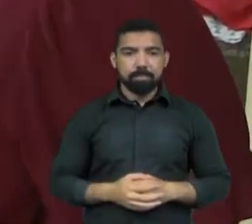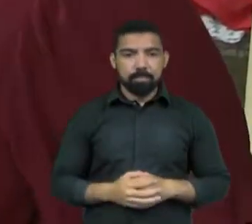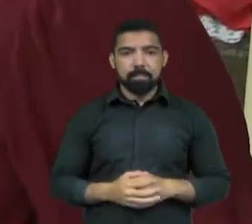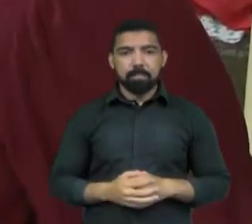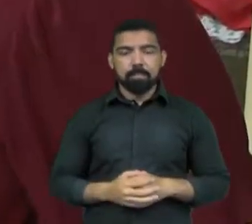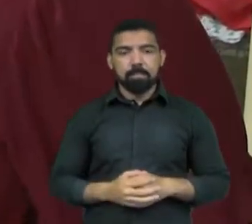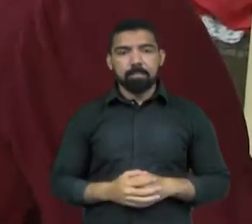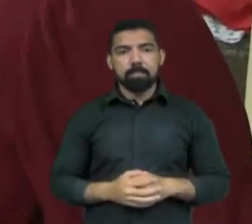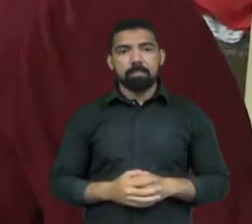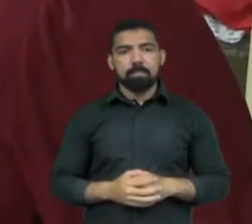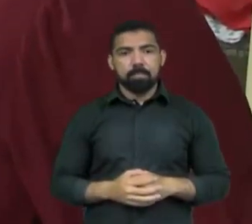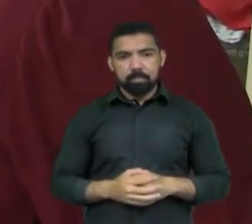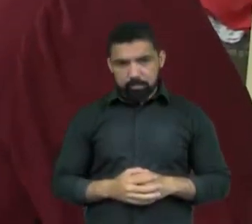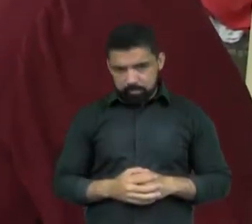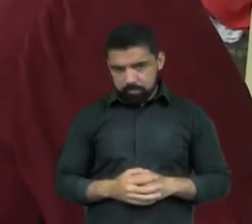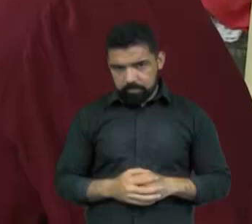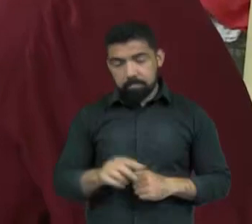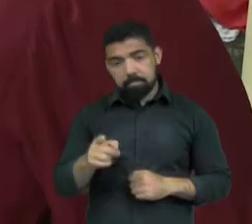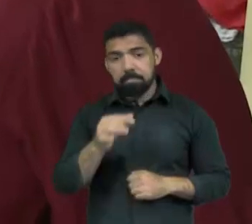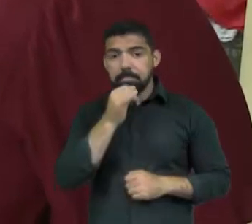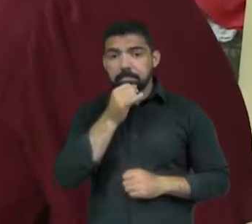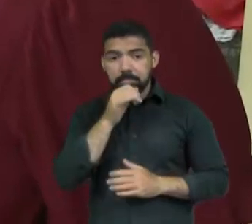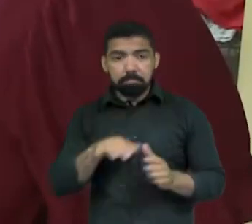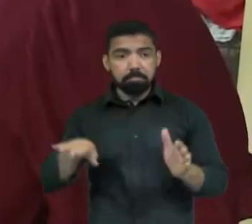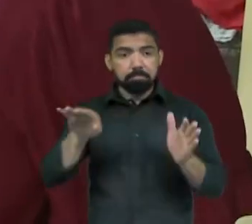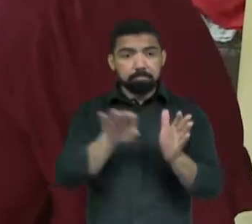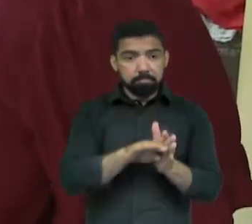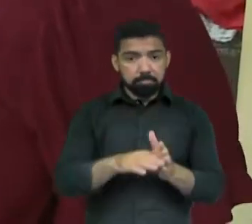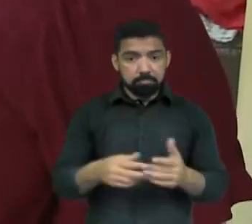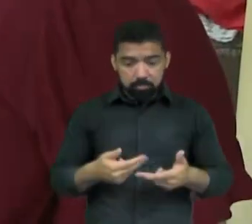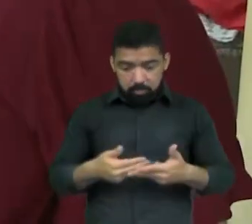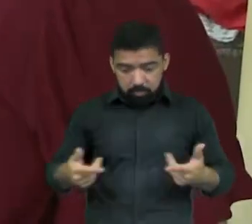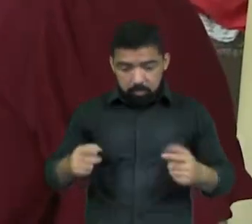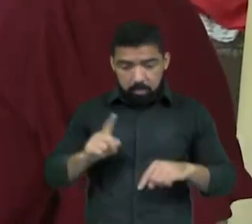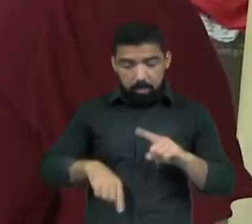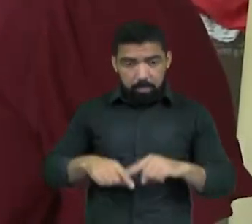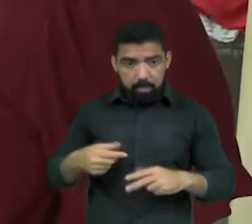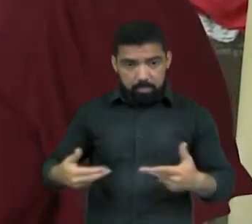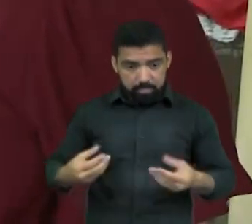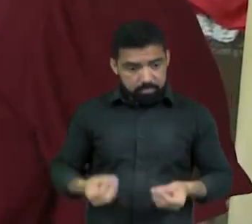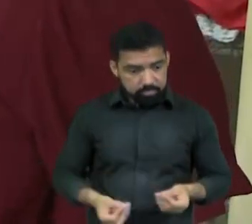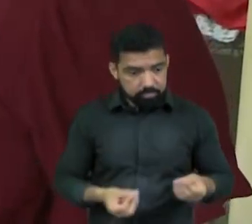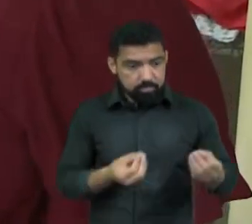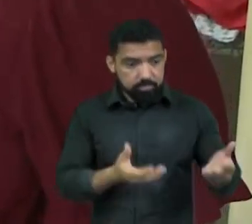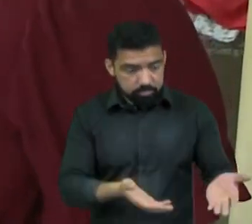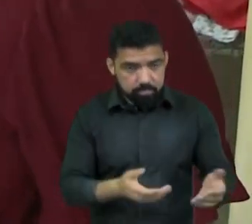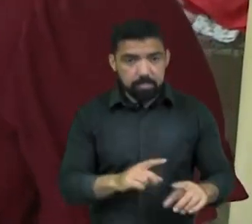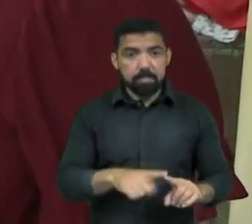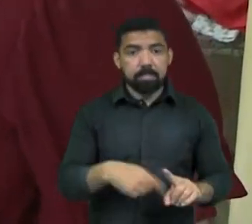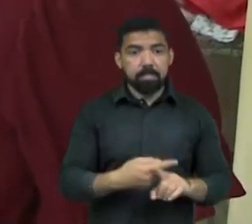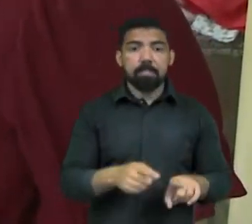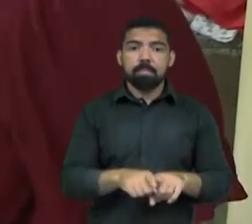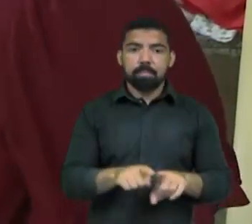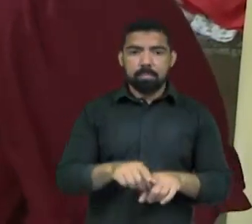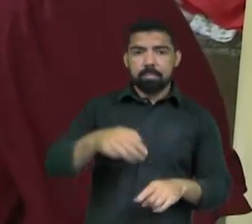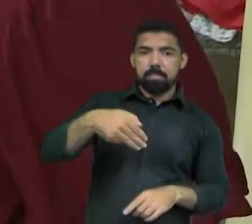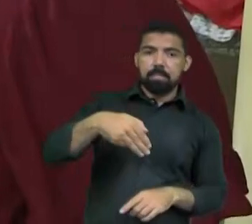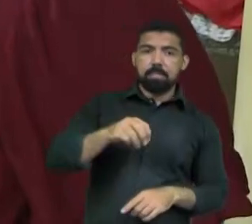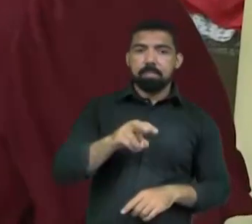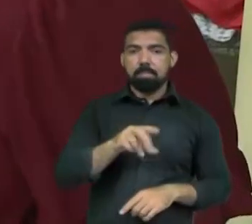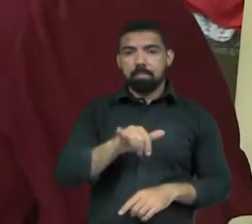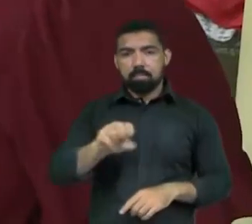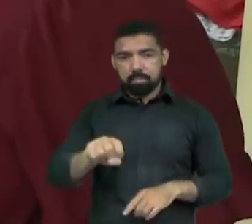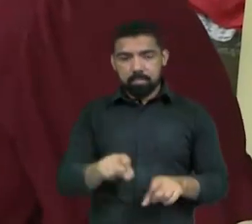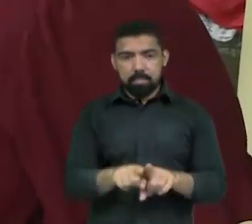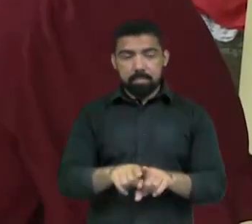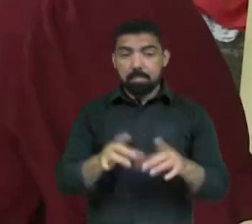espécie de drive-thru, você chega e deposita o que você está pretendendo doar, inclusive imóveis. E tem um detalhe,